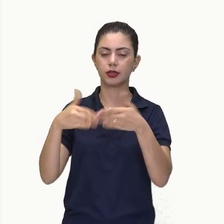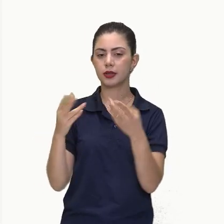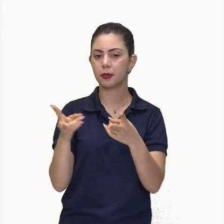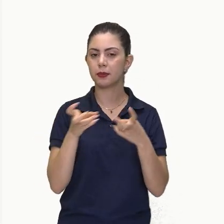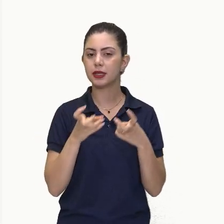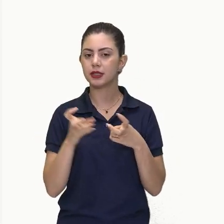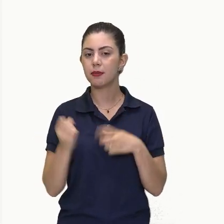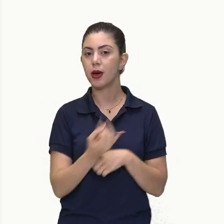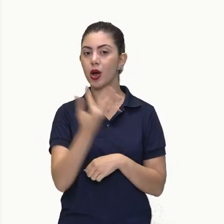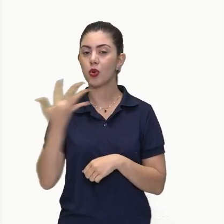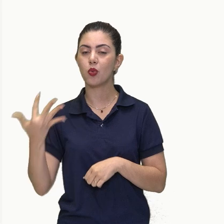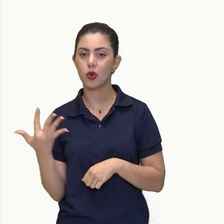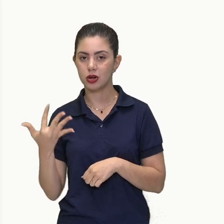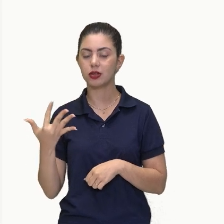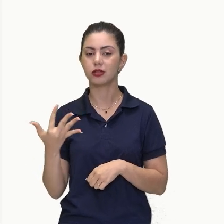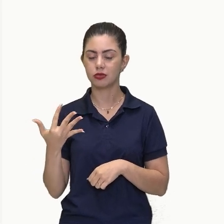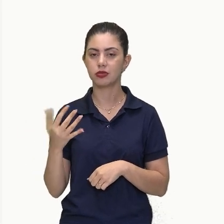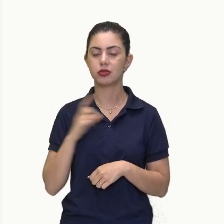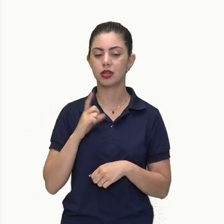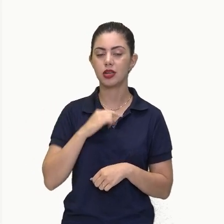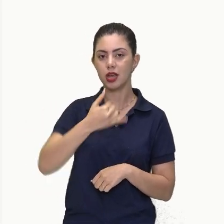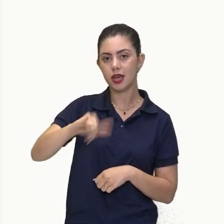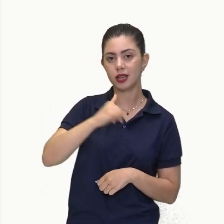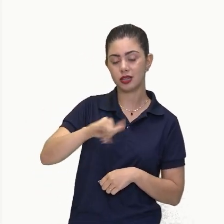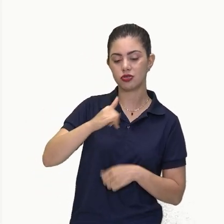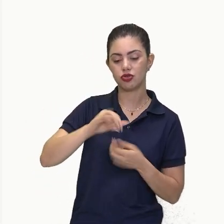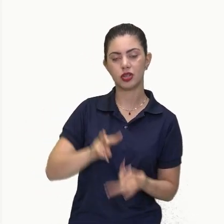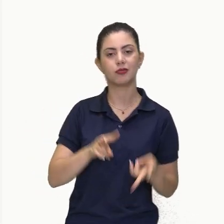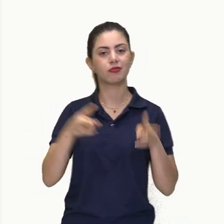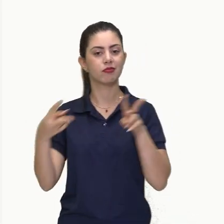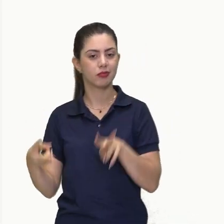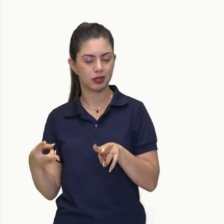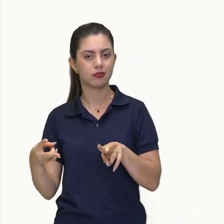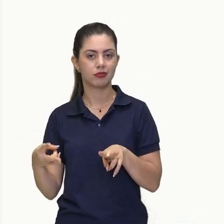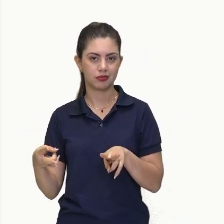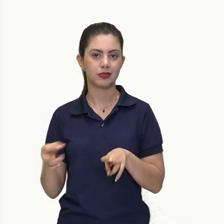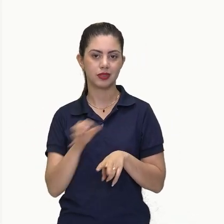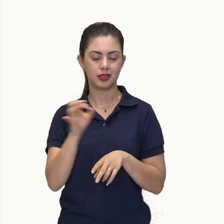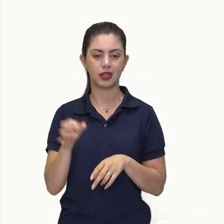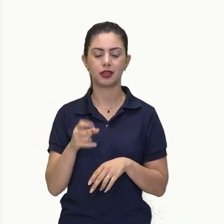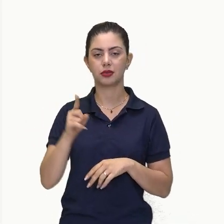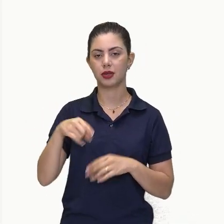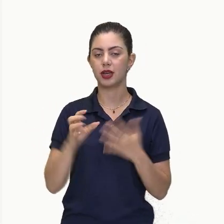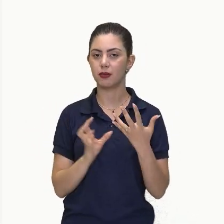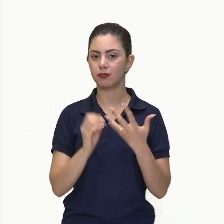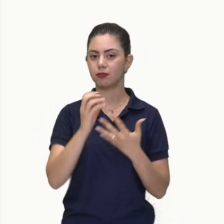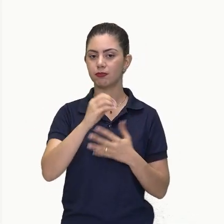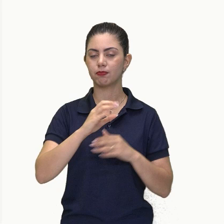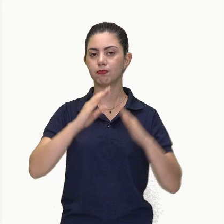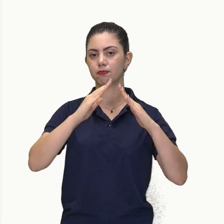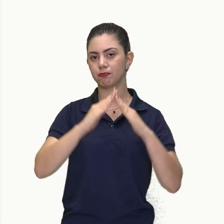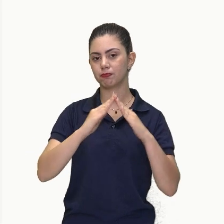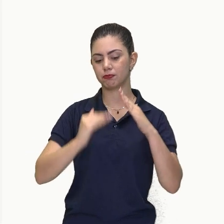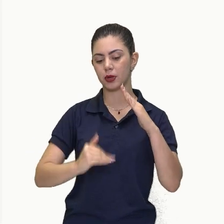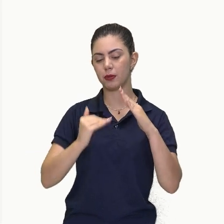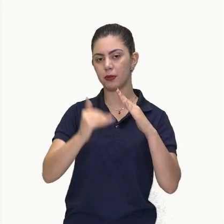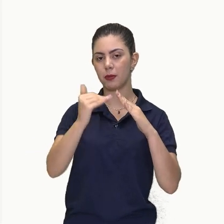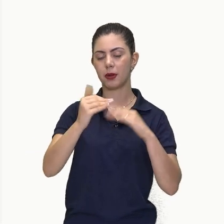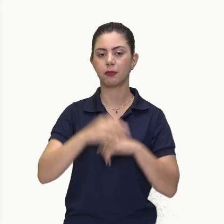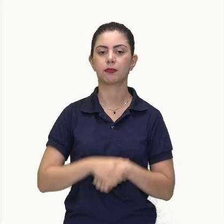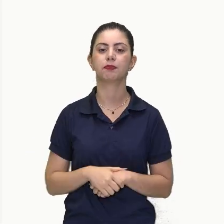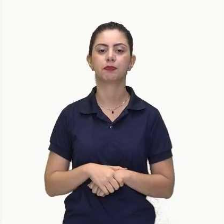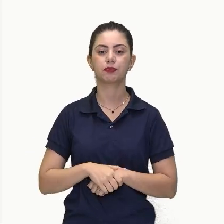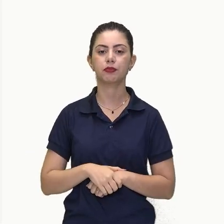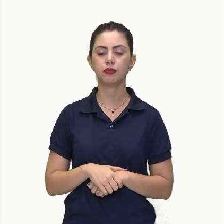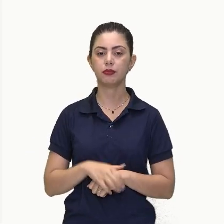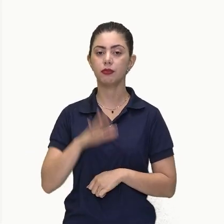observa a quantidade relacionada nesse exemplo de pirâmide ecológica. Na próxima, a gente vai